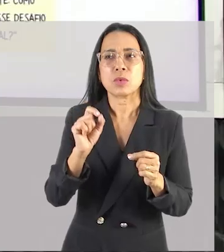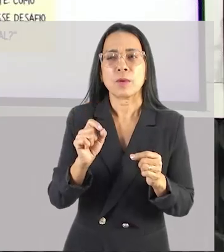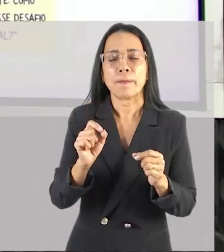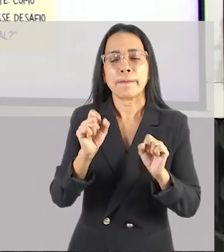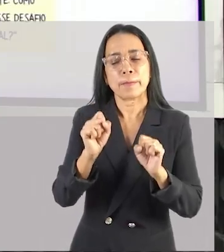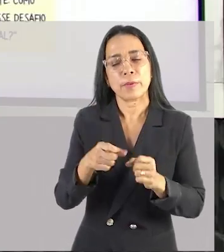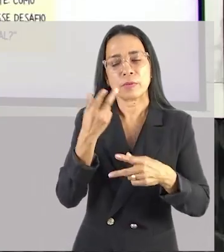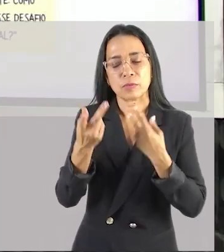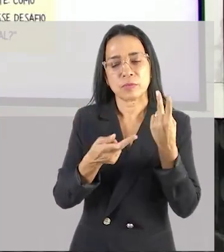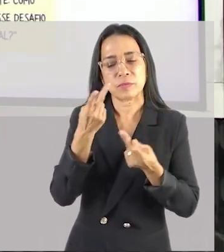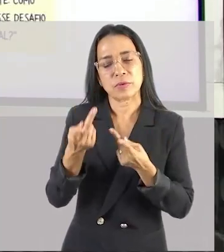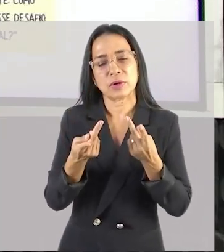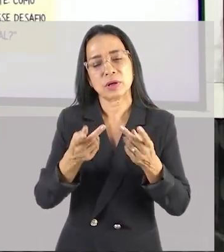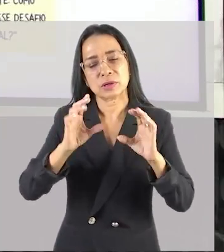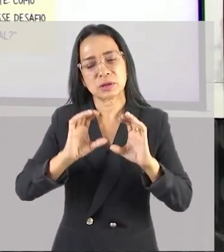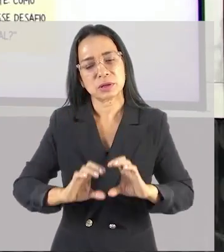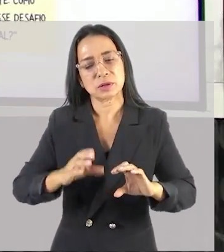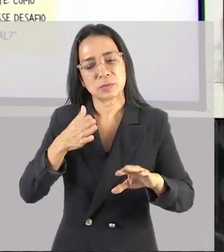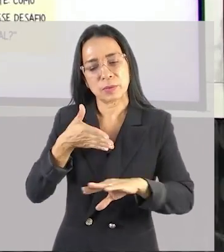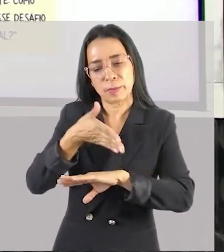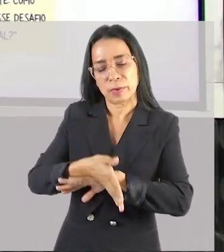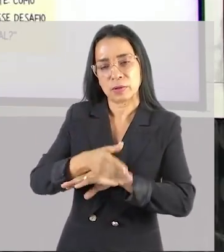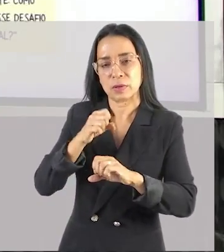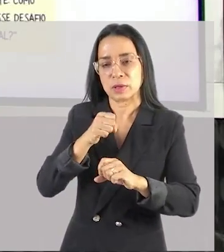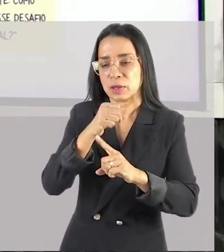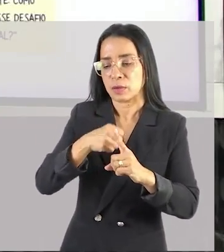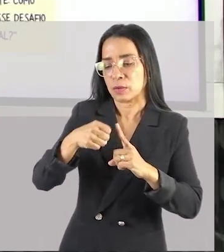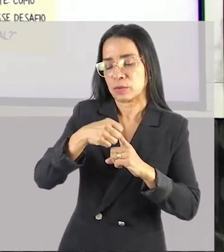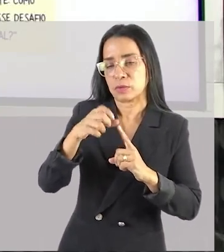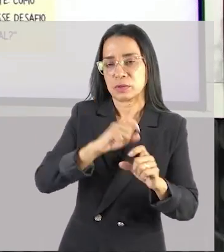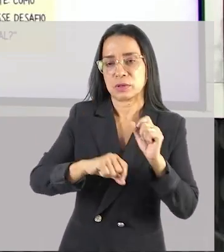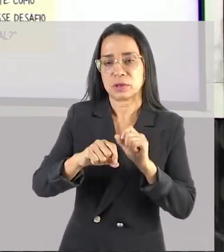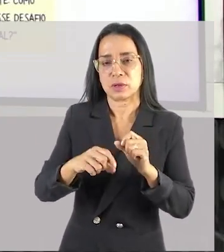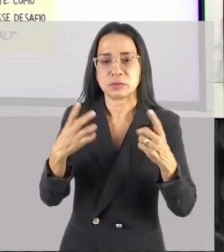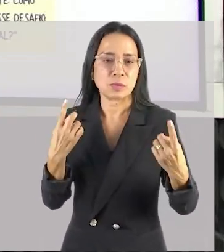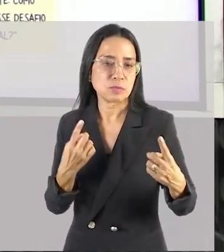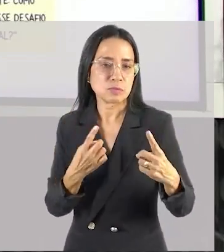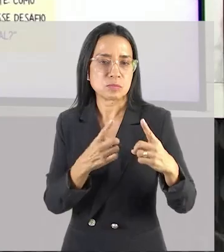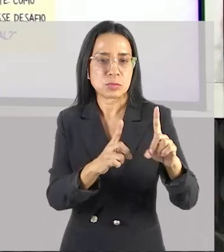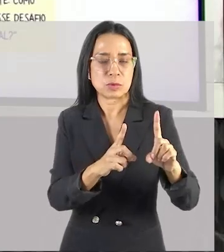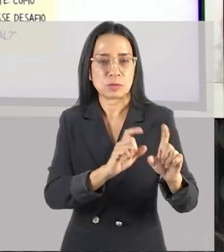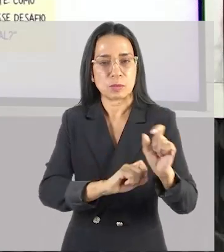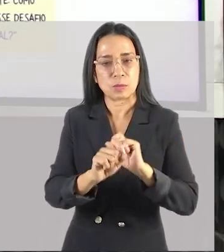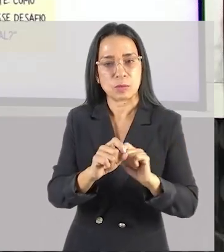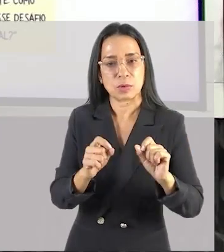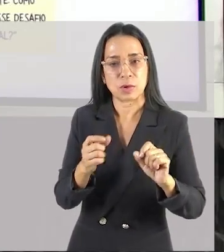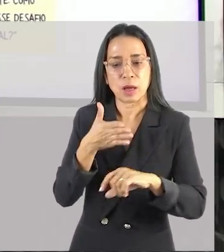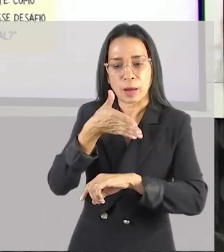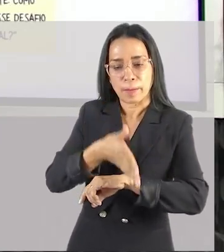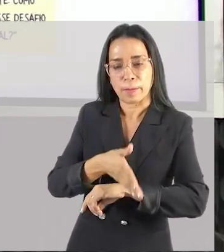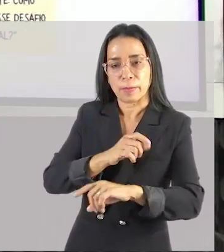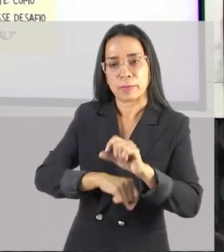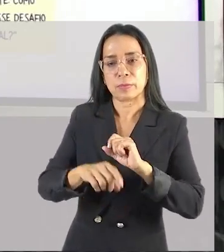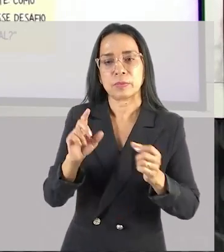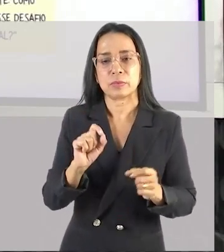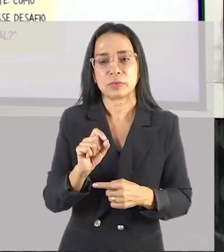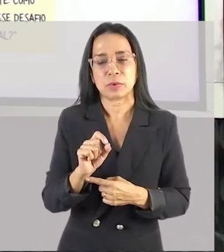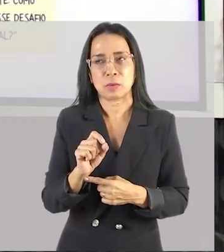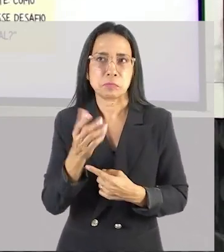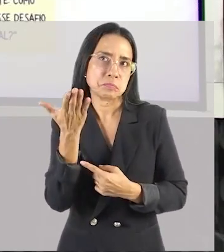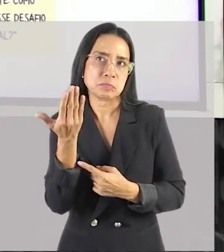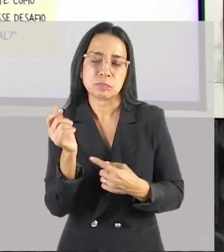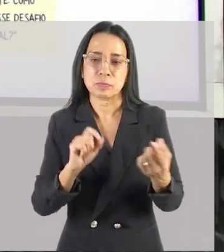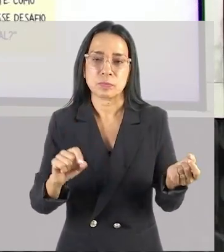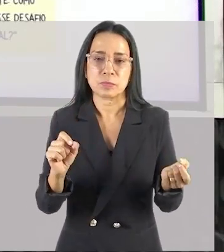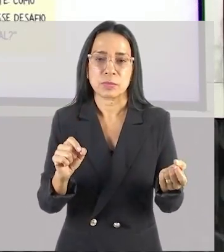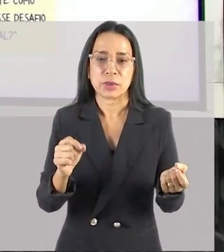posso falar de cidadania e participação social? O quê? São desafios para essa cidadania e participação social? É a participação dessa... Não sei. Então,